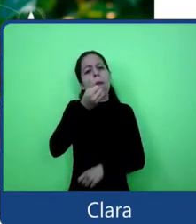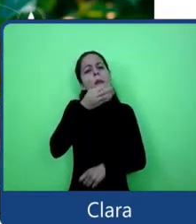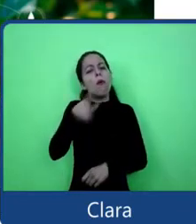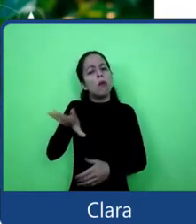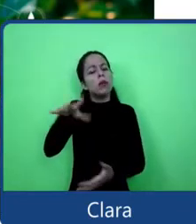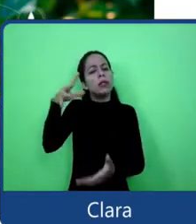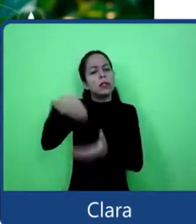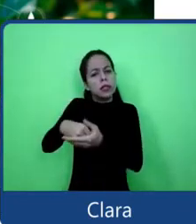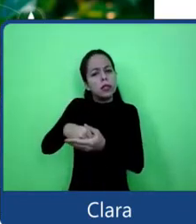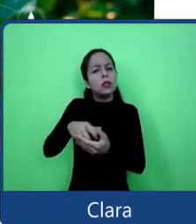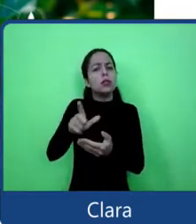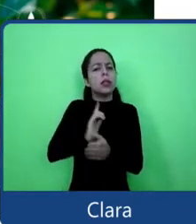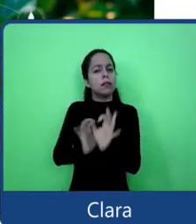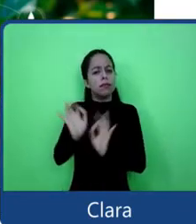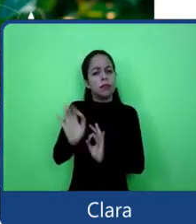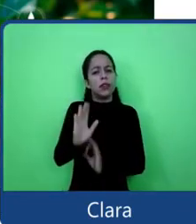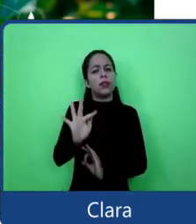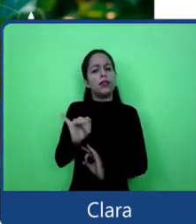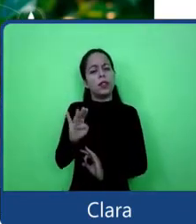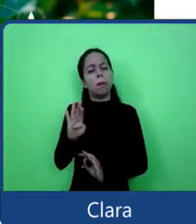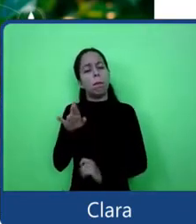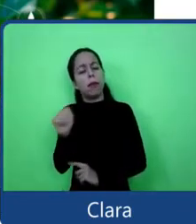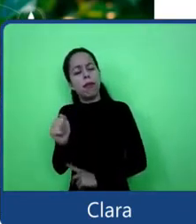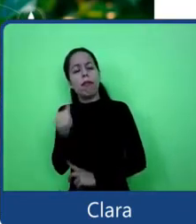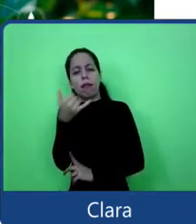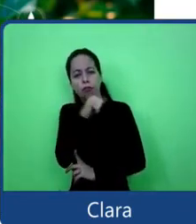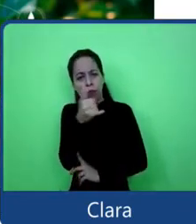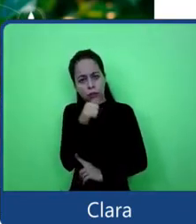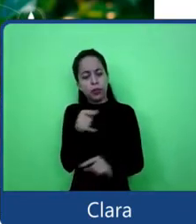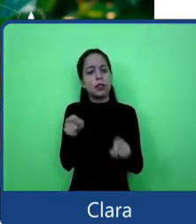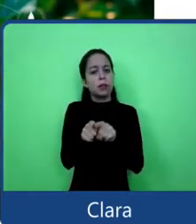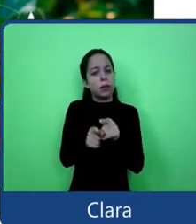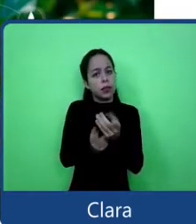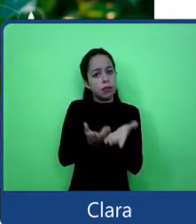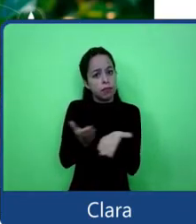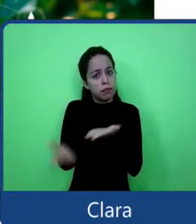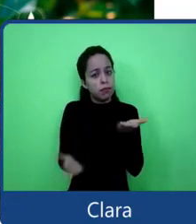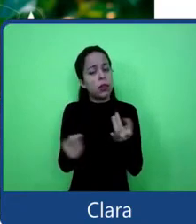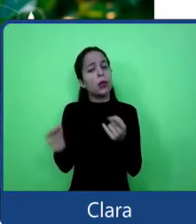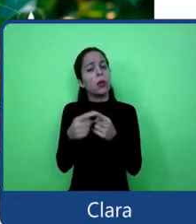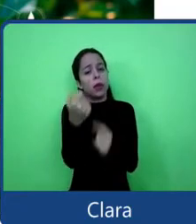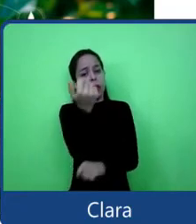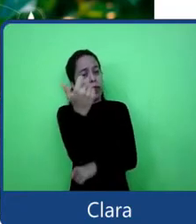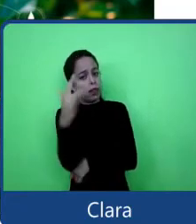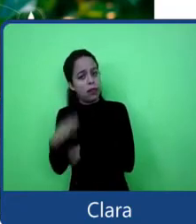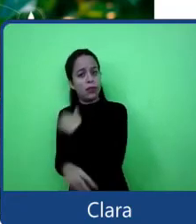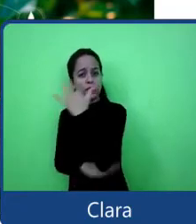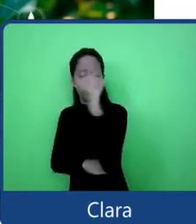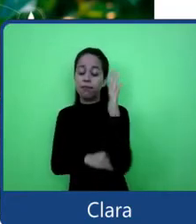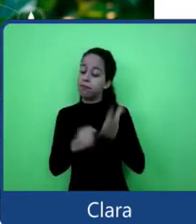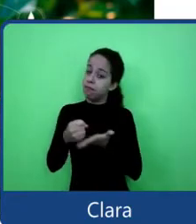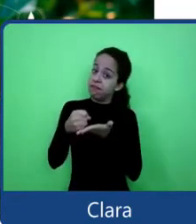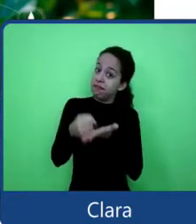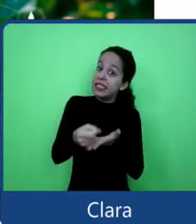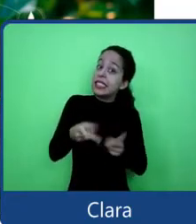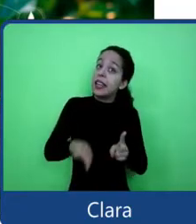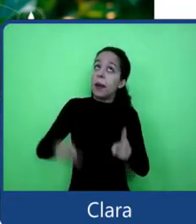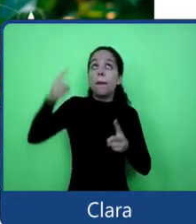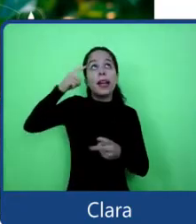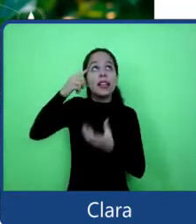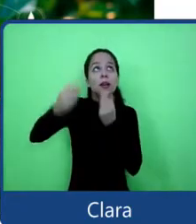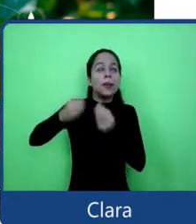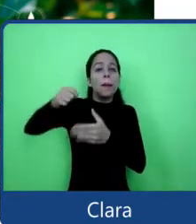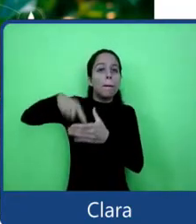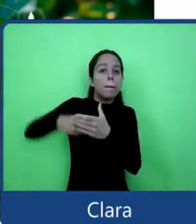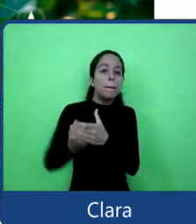energia, fornecimento de serviços ambientais e sempre pensando em plantar ou manter em pé, né, a floresta.